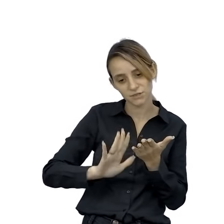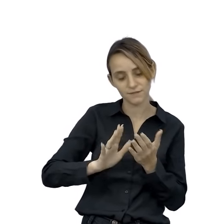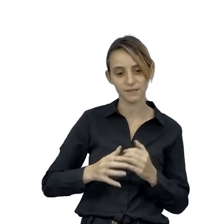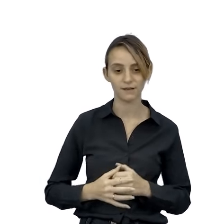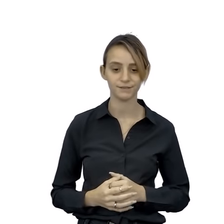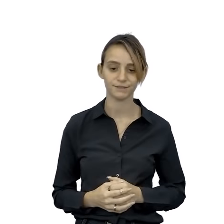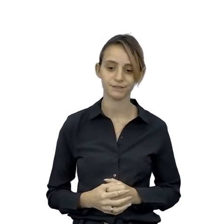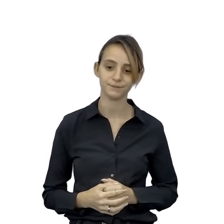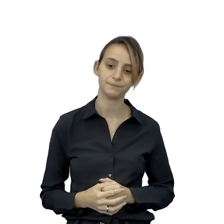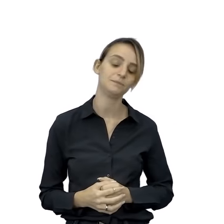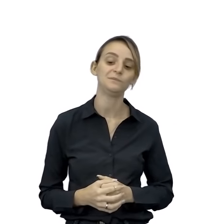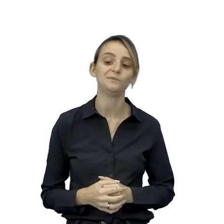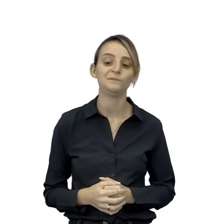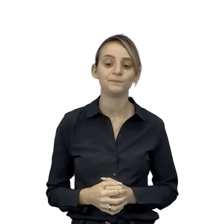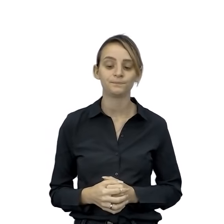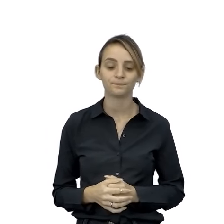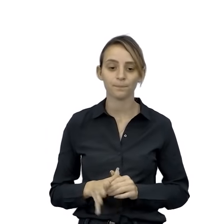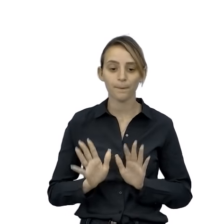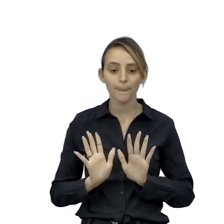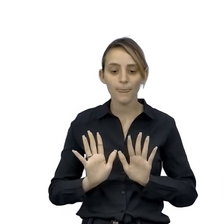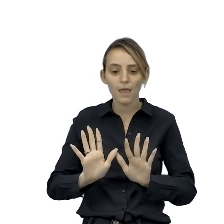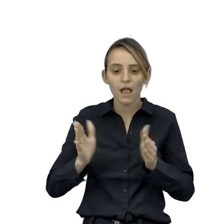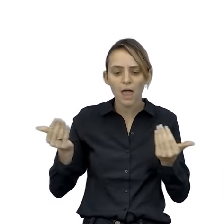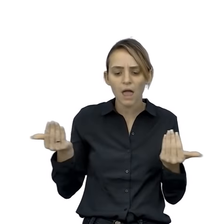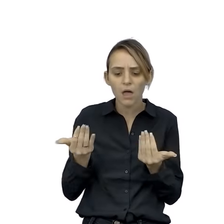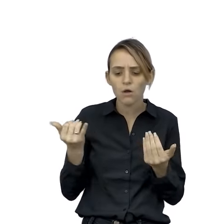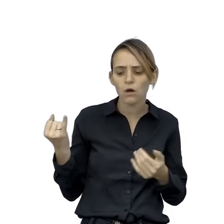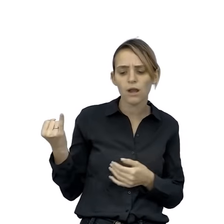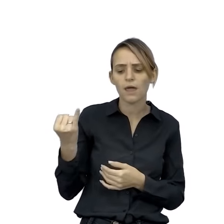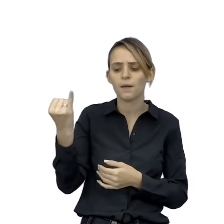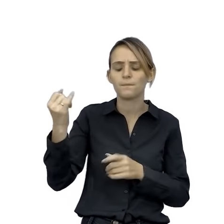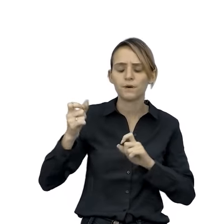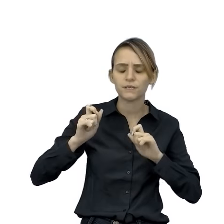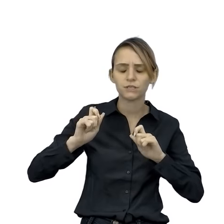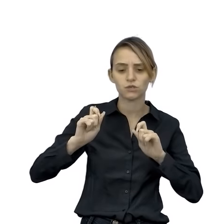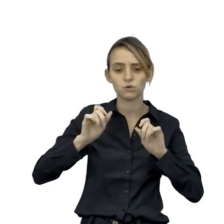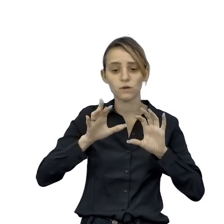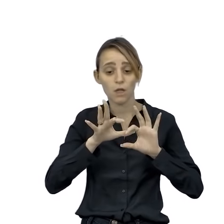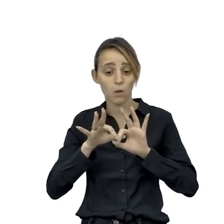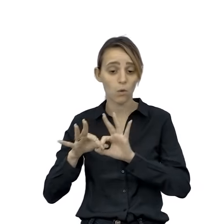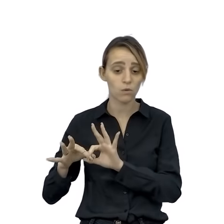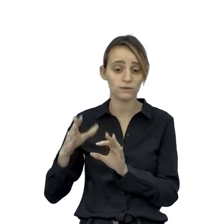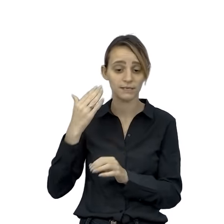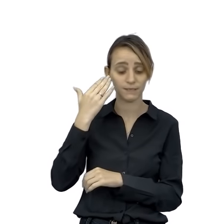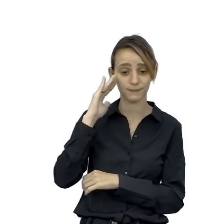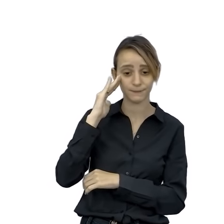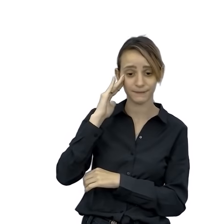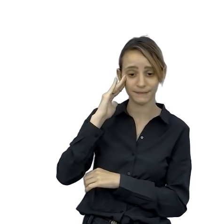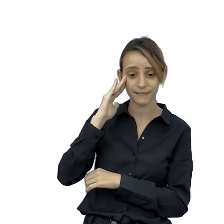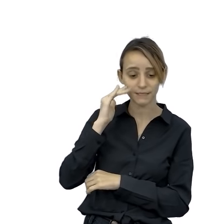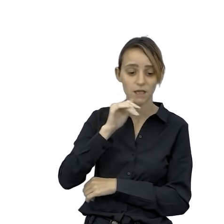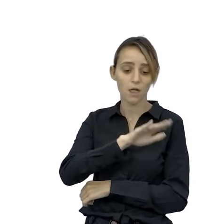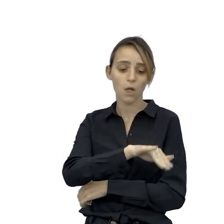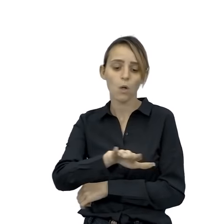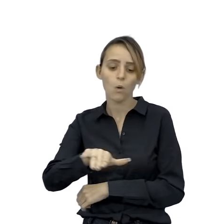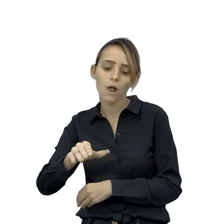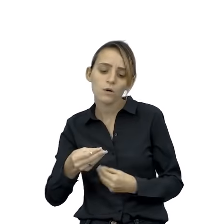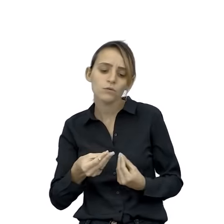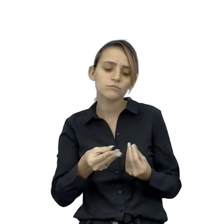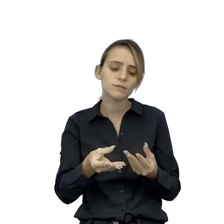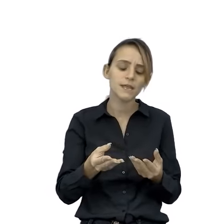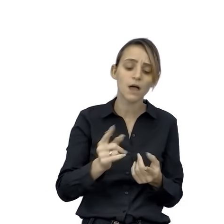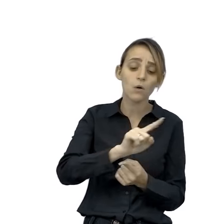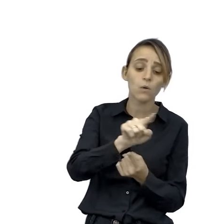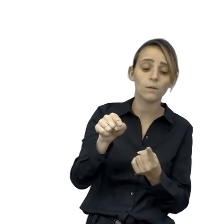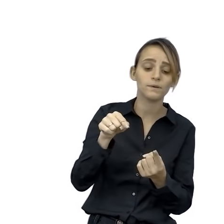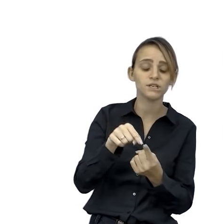seguir. Então, antes de mais nada, é importante a gente contextualizar, deixar muito claro para os nossos estudantes qual é a proposta da